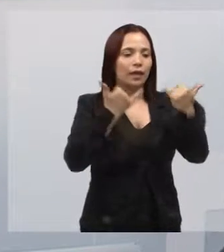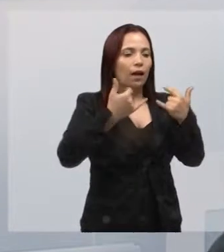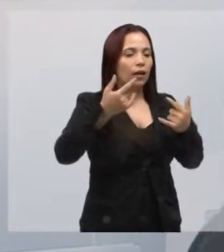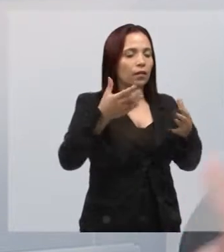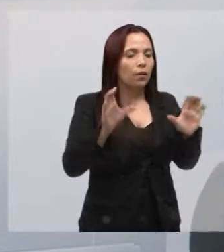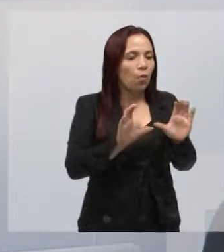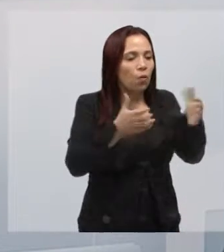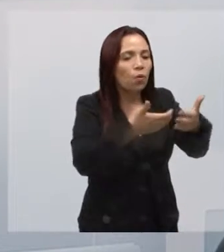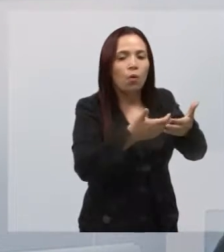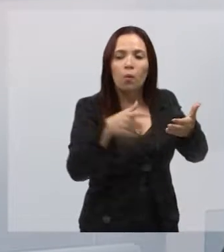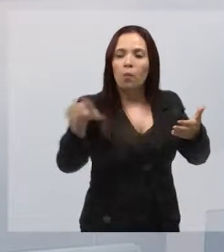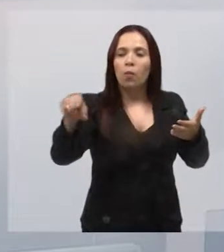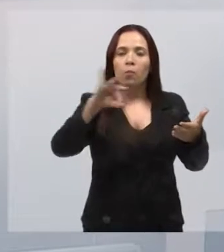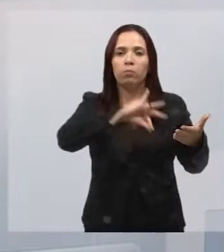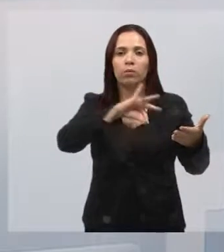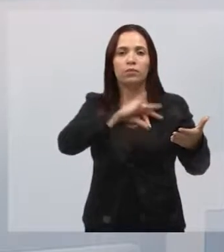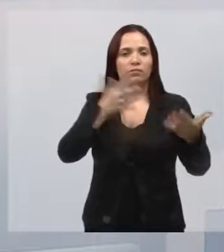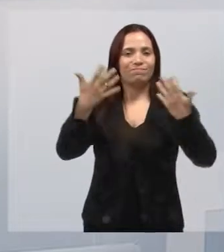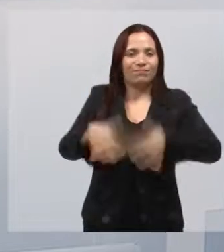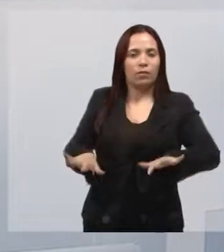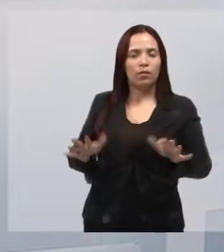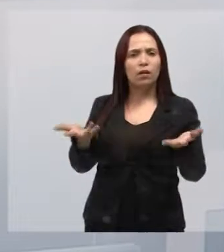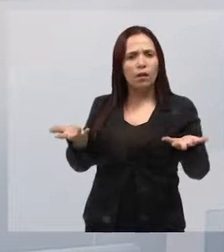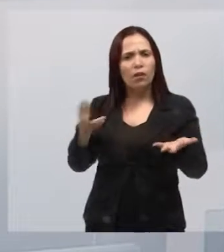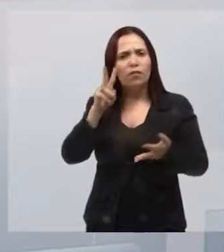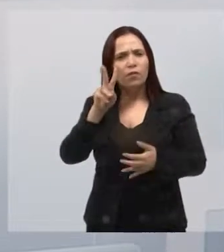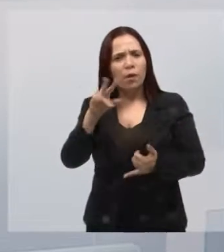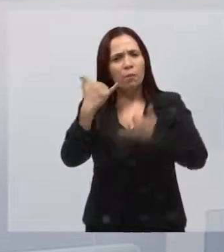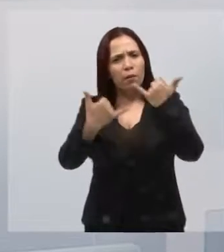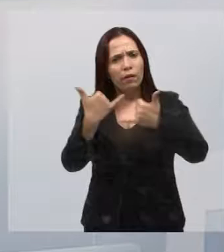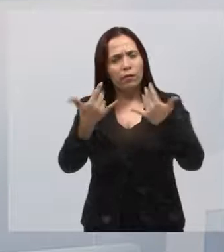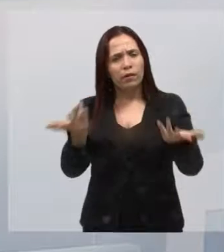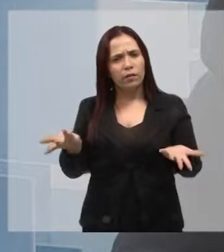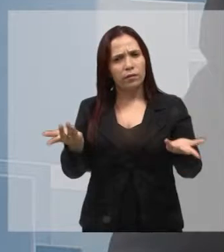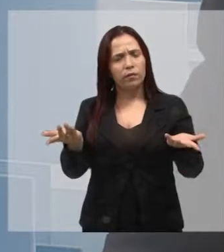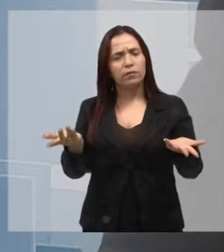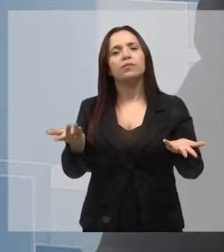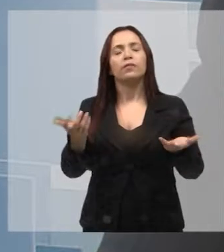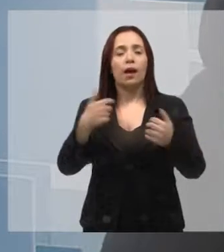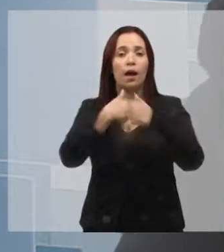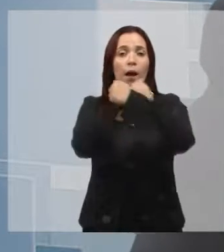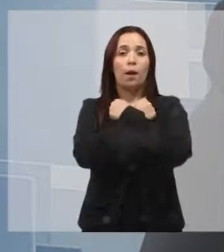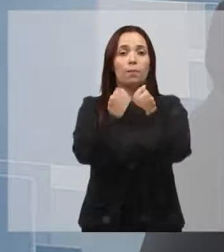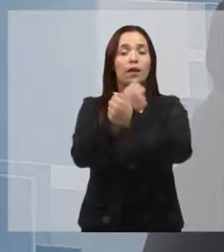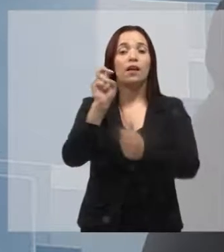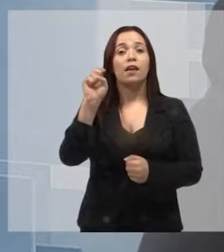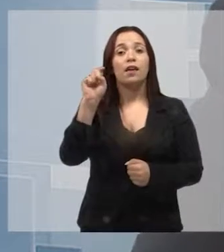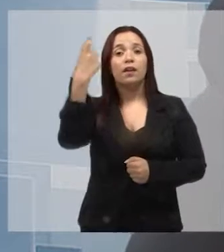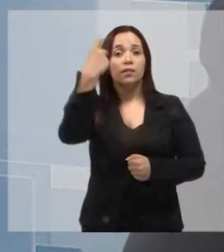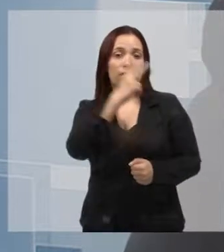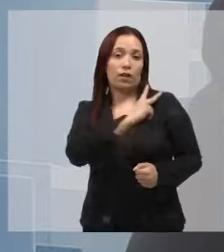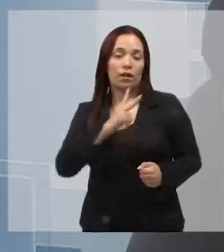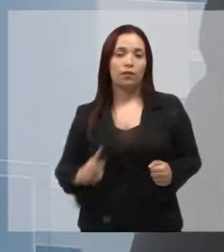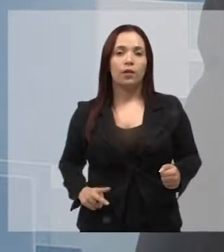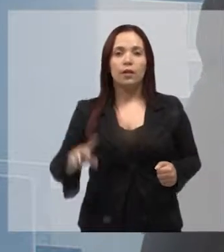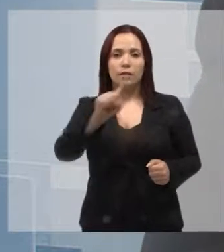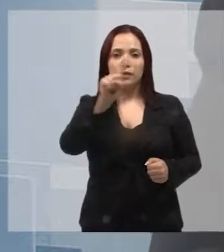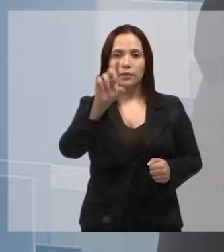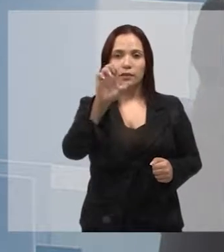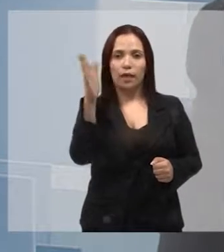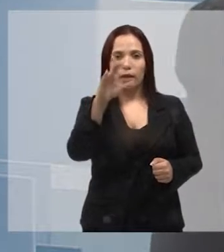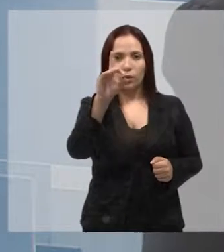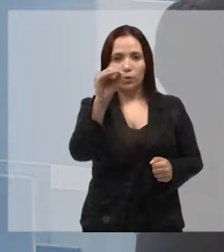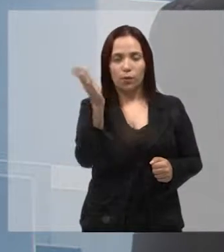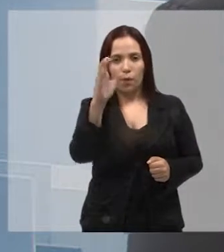ser polícia. Então estava se invertendo as coisas. É verdade. Vai dar um abraço para o ex-vereador Zé do Carmo. Um abraço para o ex-vereador Zé do Carmo, figura que eu acompanhei muito